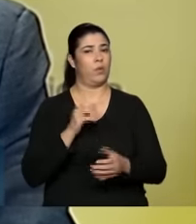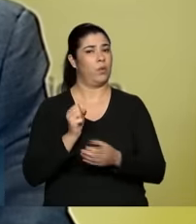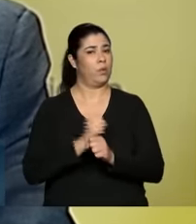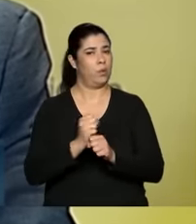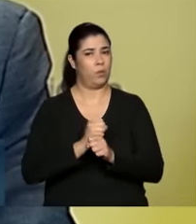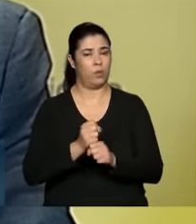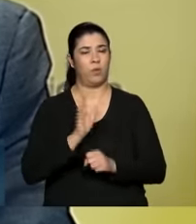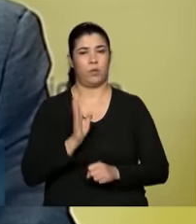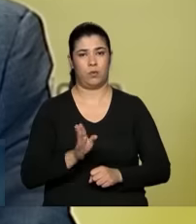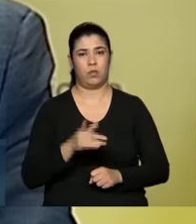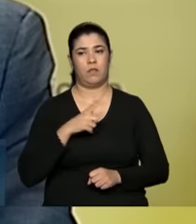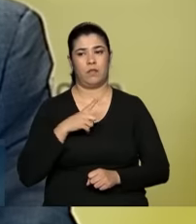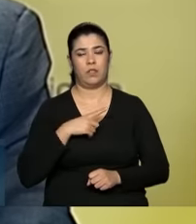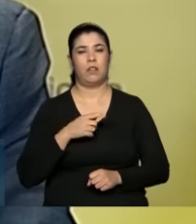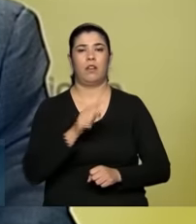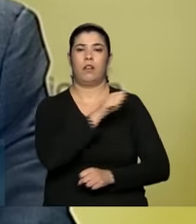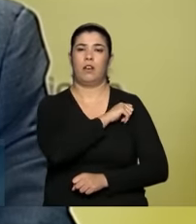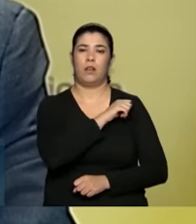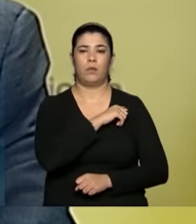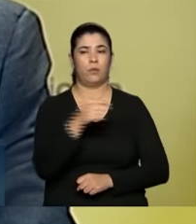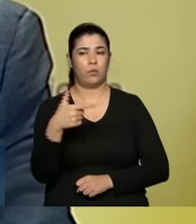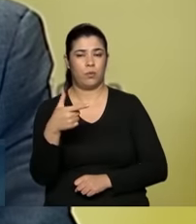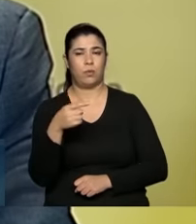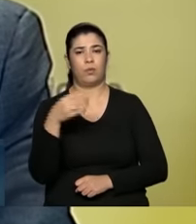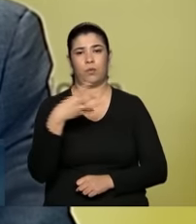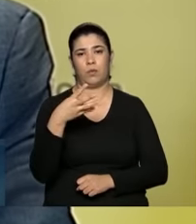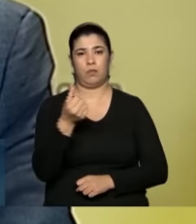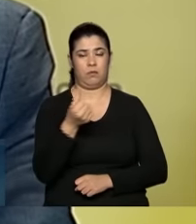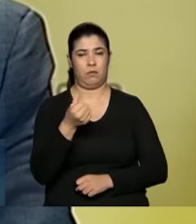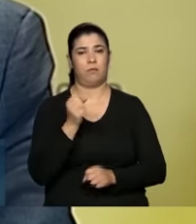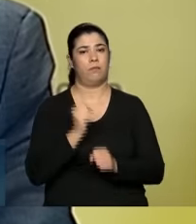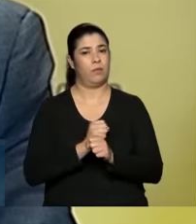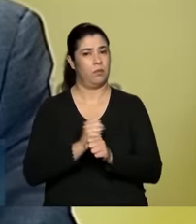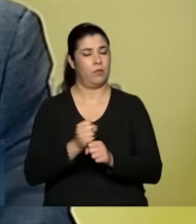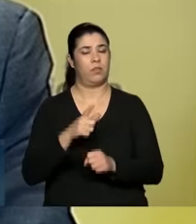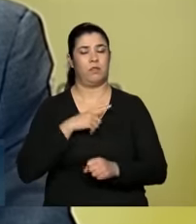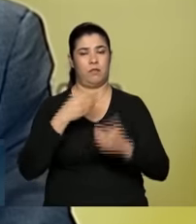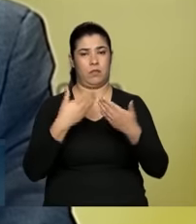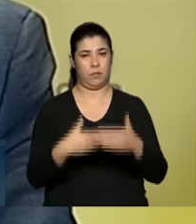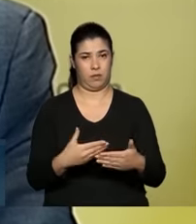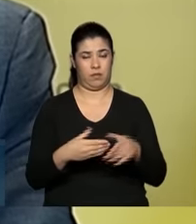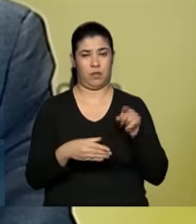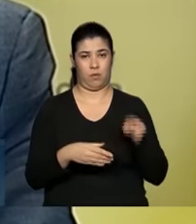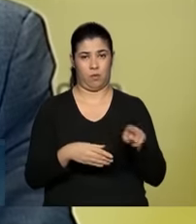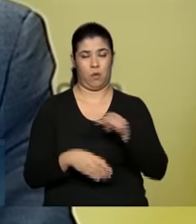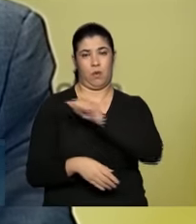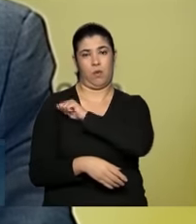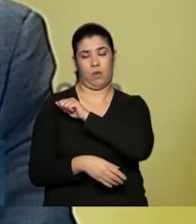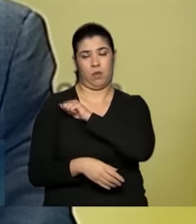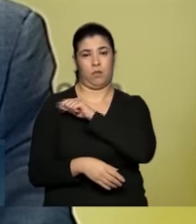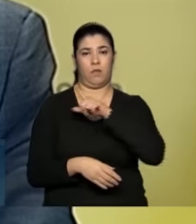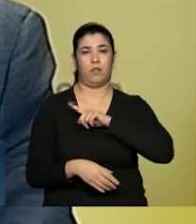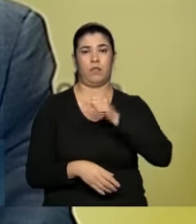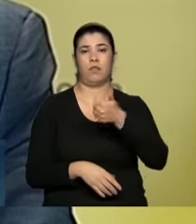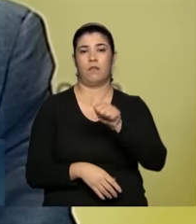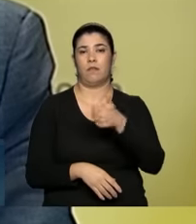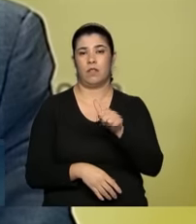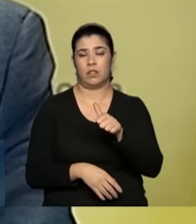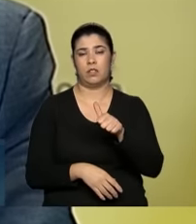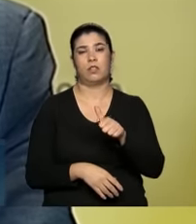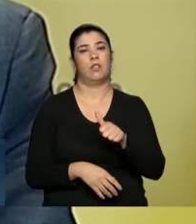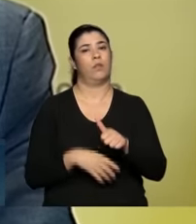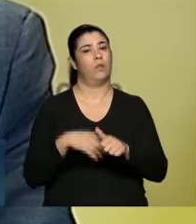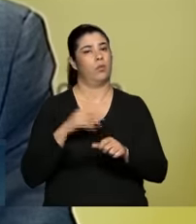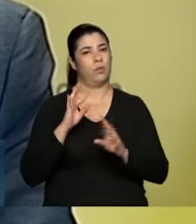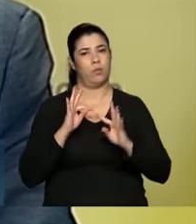porque todo ano eu vou ter aluno no segundo, todo ano eu vou ter aluno no quarto e no sexto. Do ponto de vista do estudante, ele será avaliado bianualmente, ou